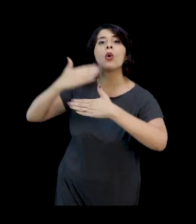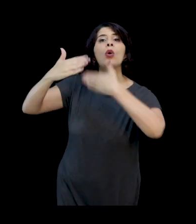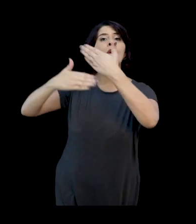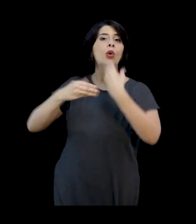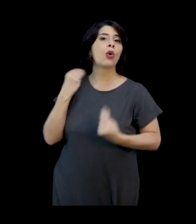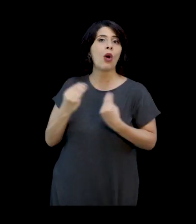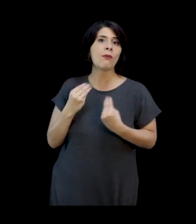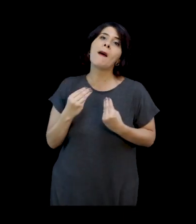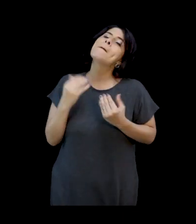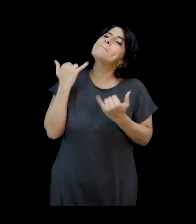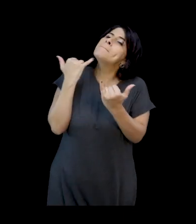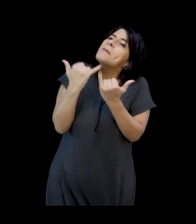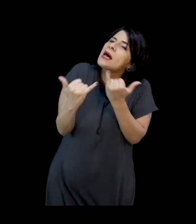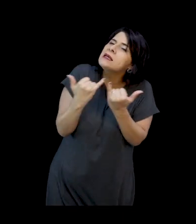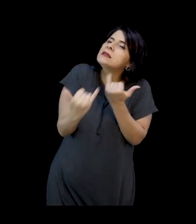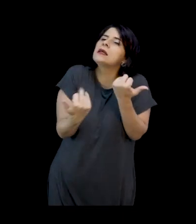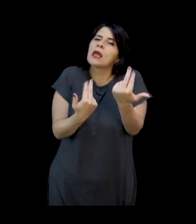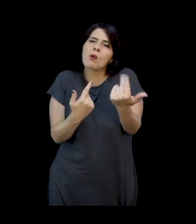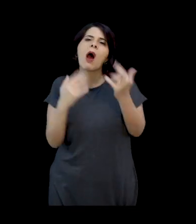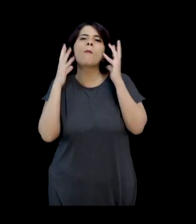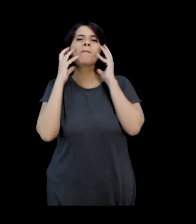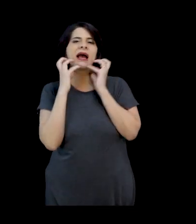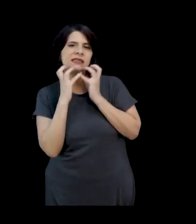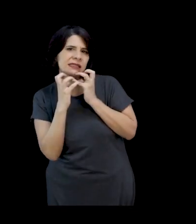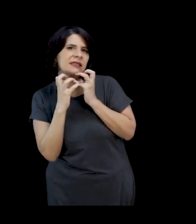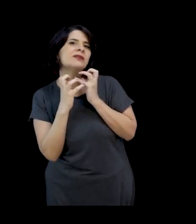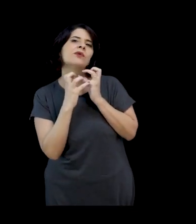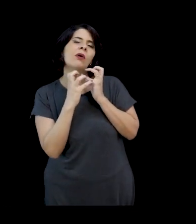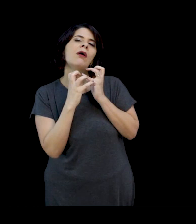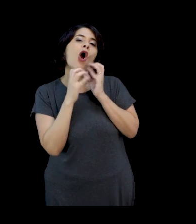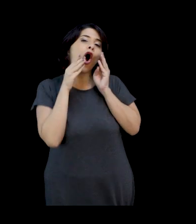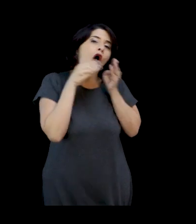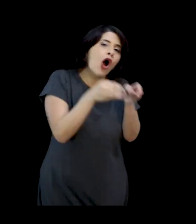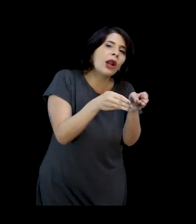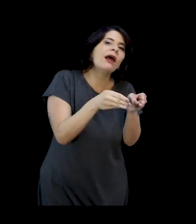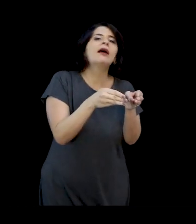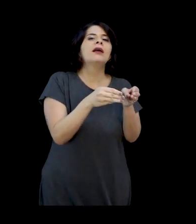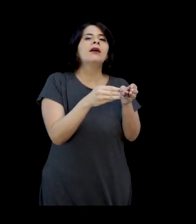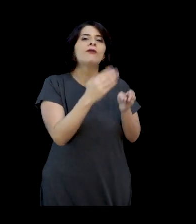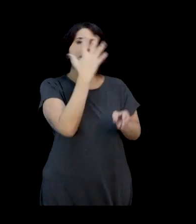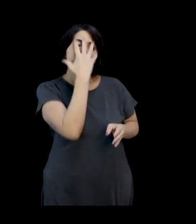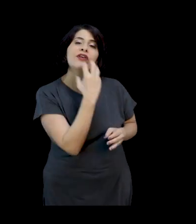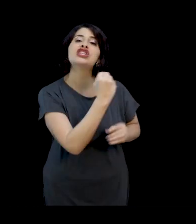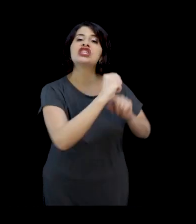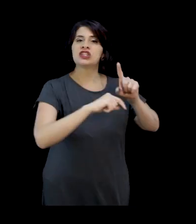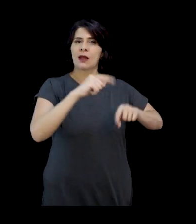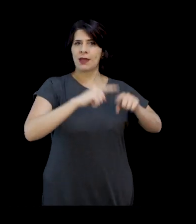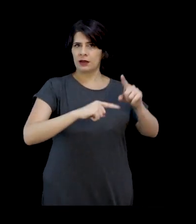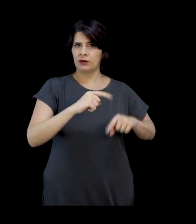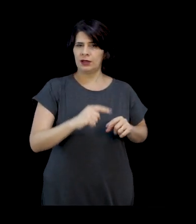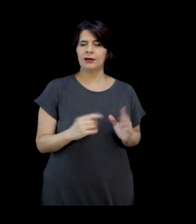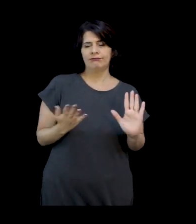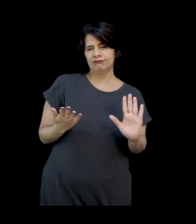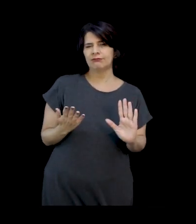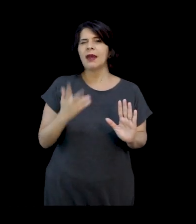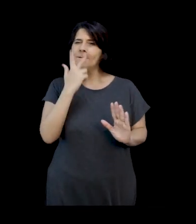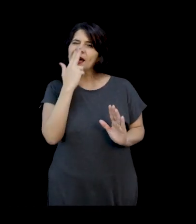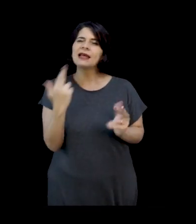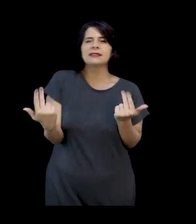na cultura de uma maneira muito semelhante ao que o marxismo identifica na ideia de fetiche da mercadoria. Ou